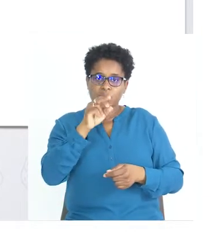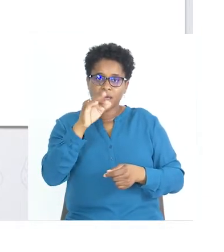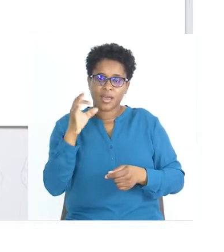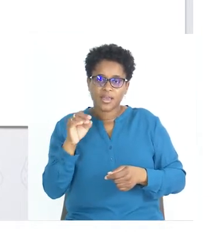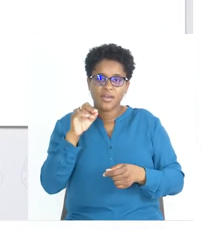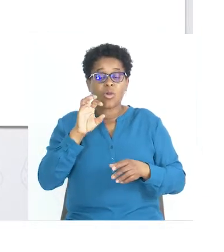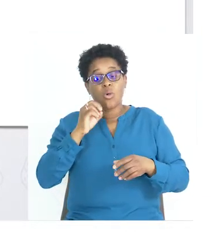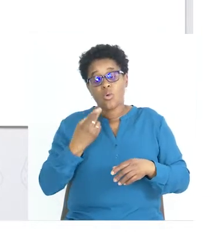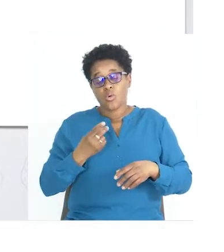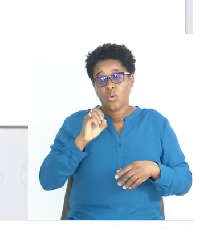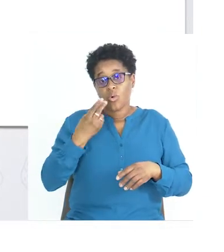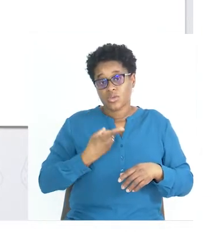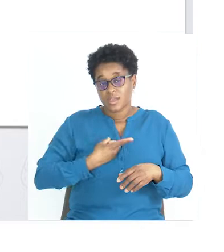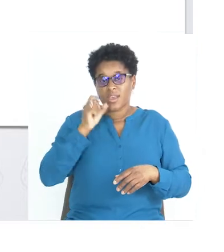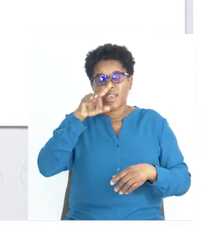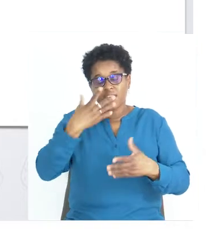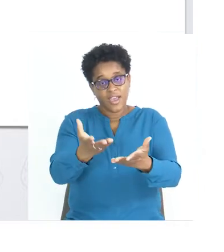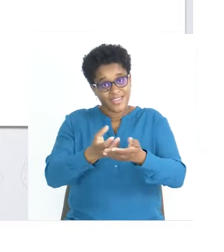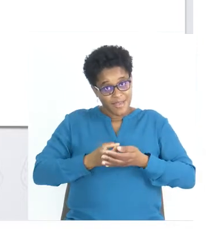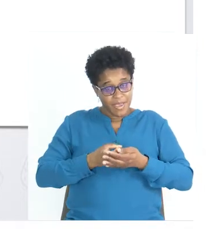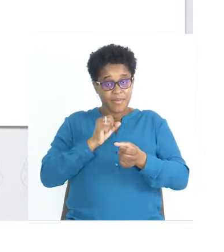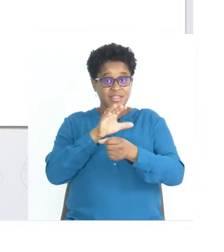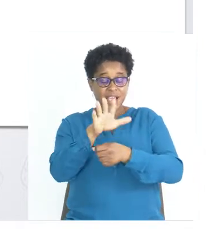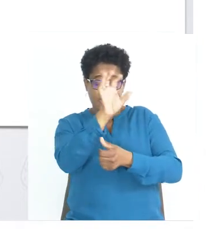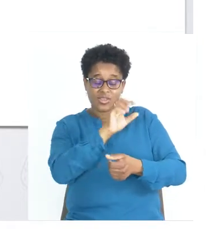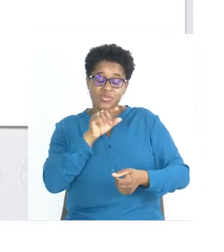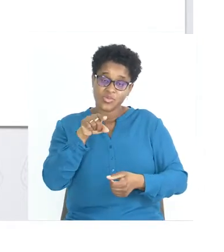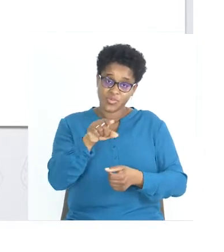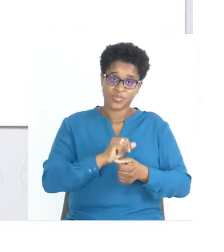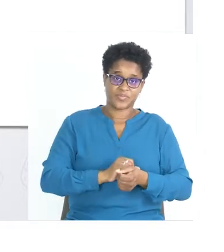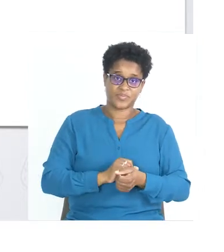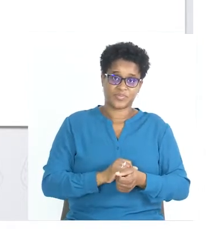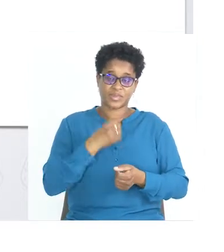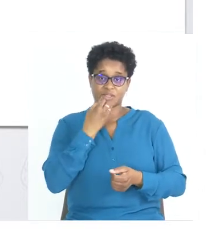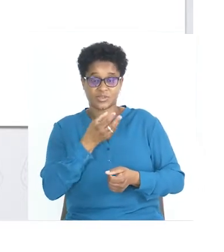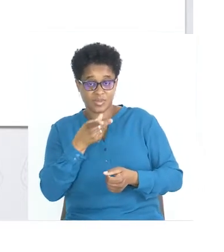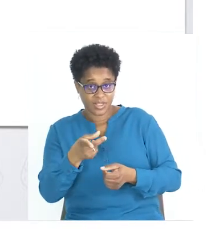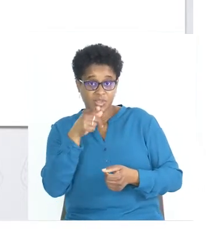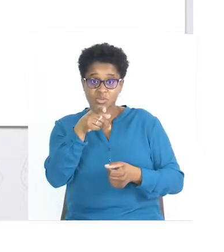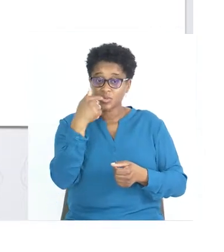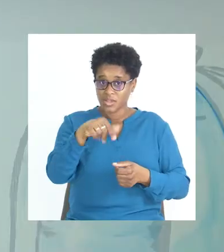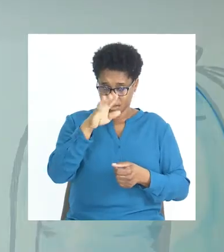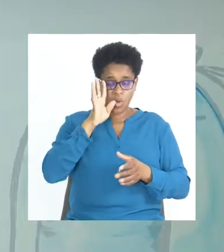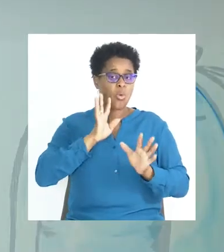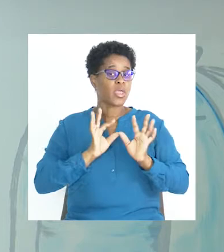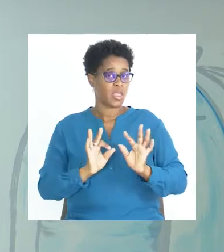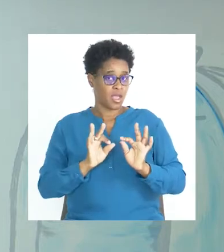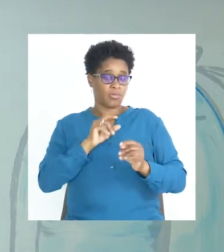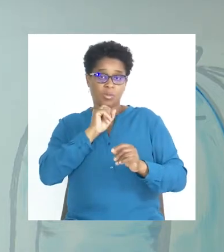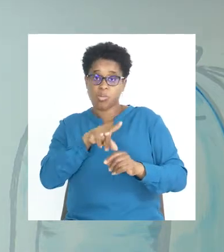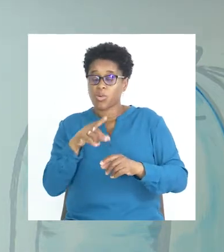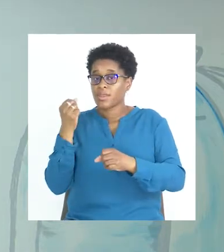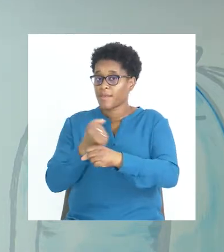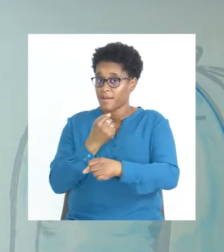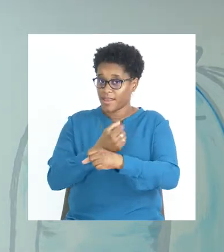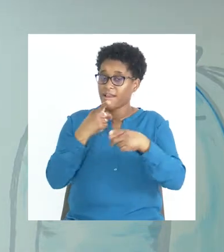seja, quem vai receber a tua mensagem, tanto no masculino como no feminino, e aí tu tens que ter alguns cuidados